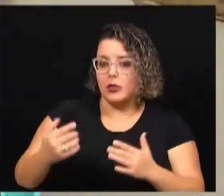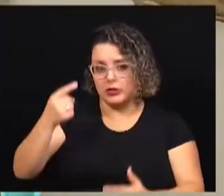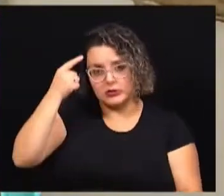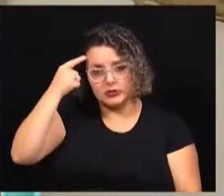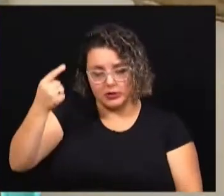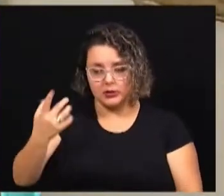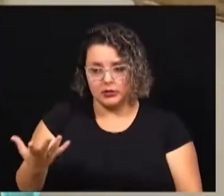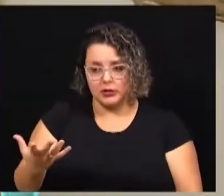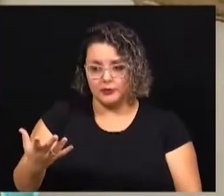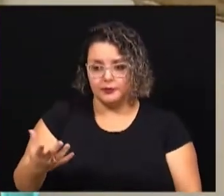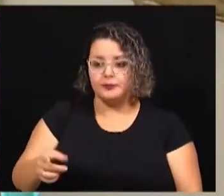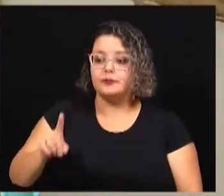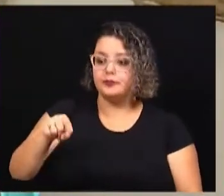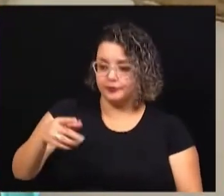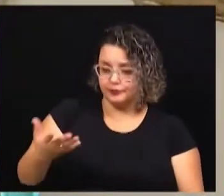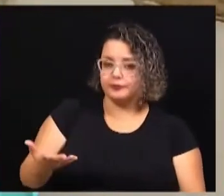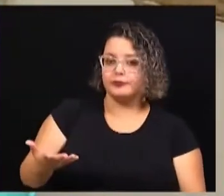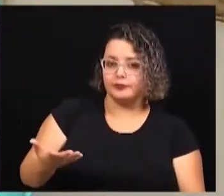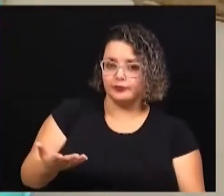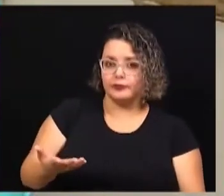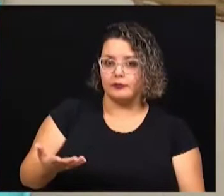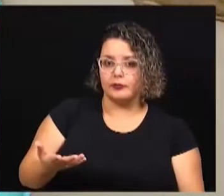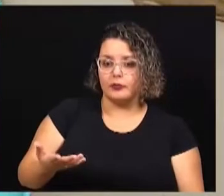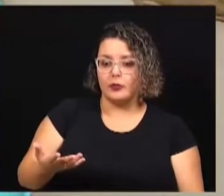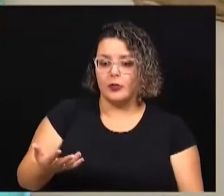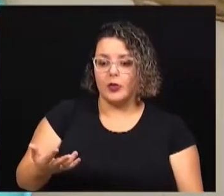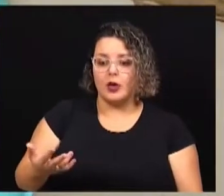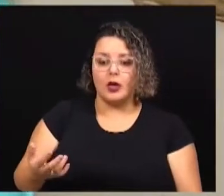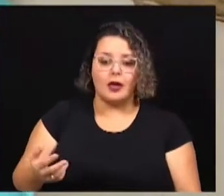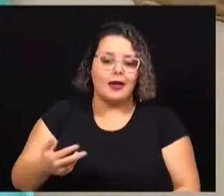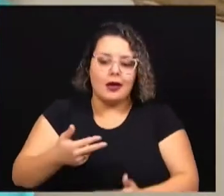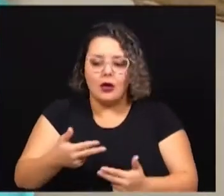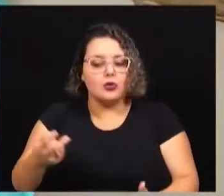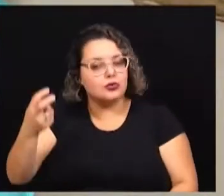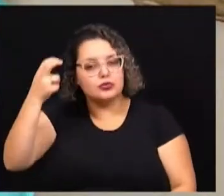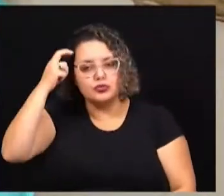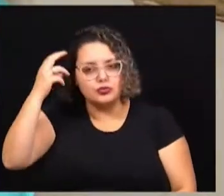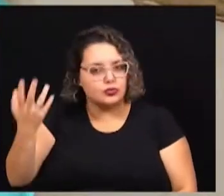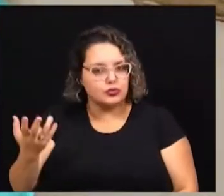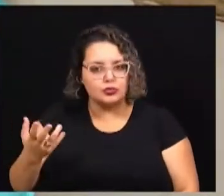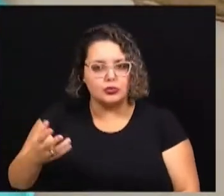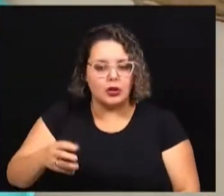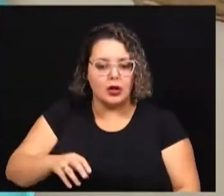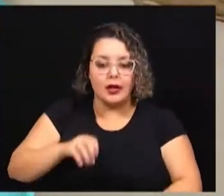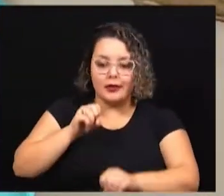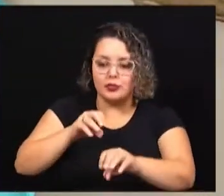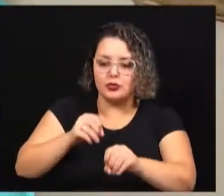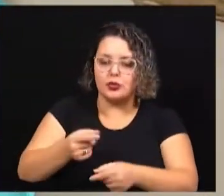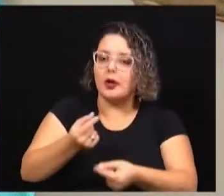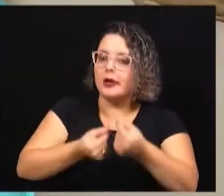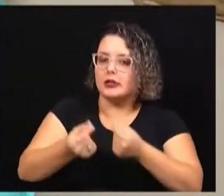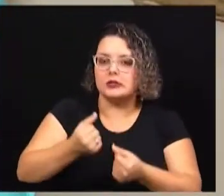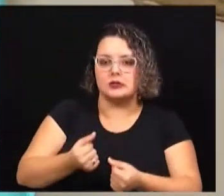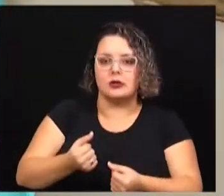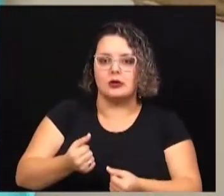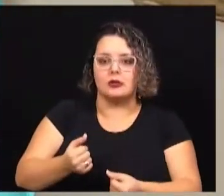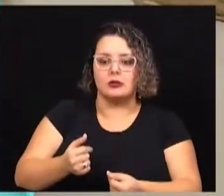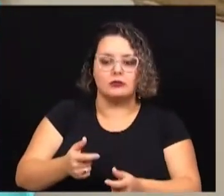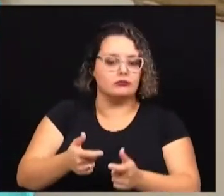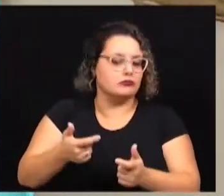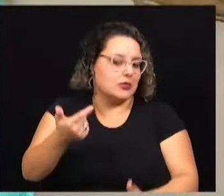mais essa ideia na cabeça. E é o que você falou, é uma coisa muito cultural, essa coisa de educação financeira, que a gente não